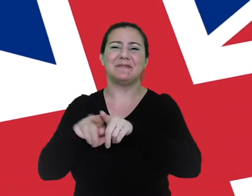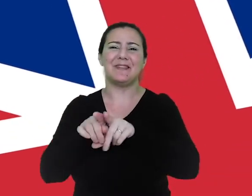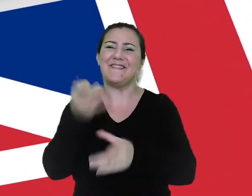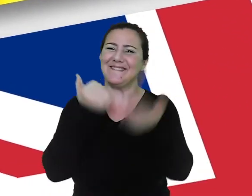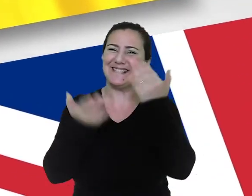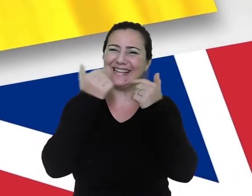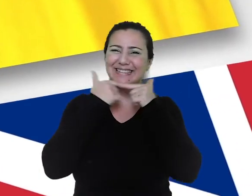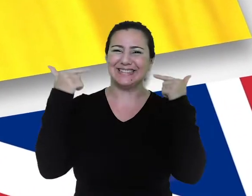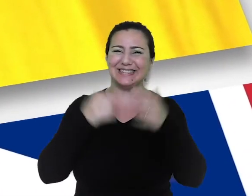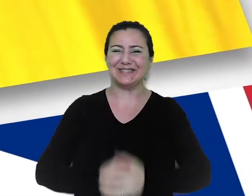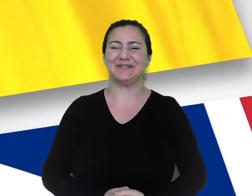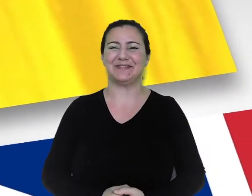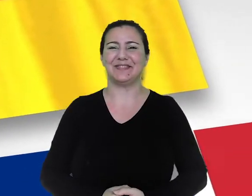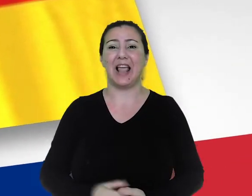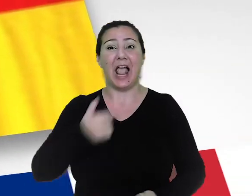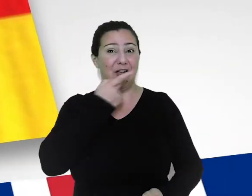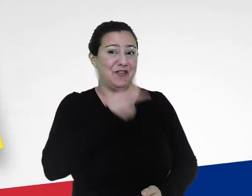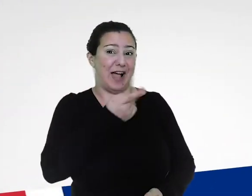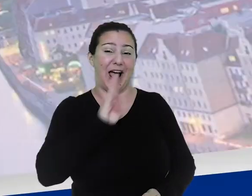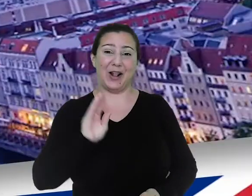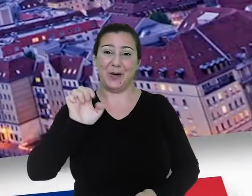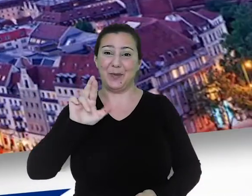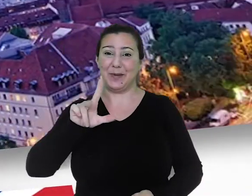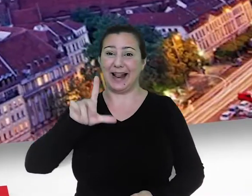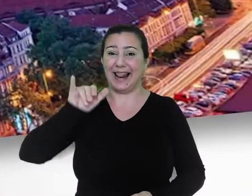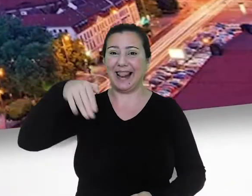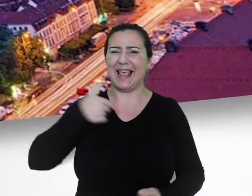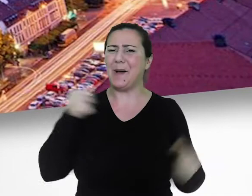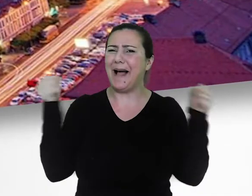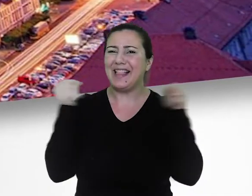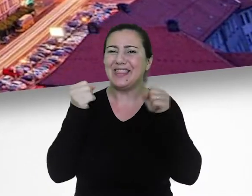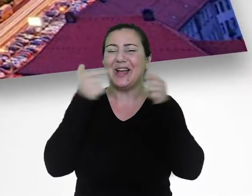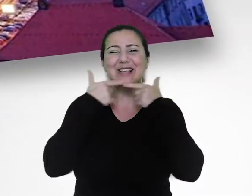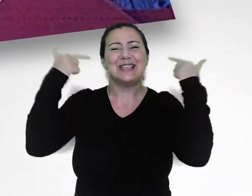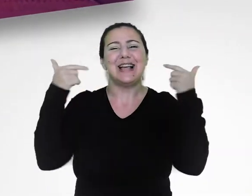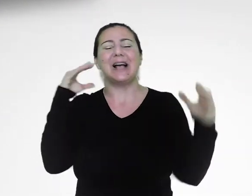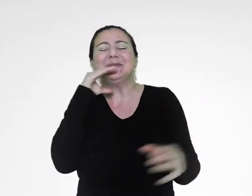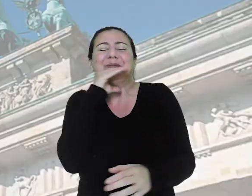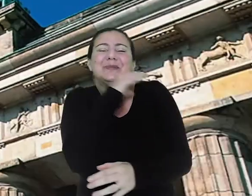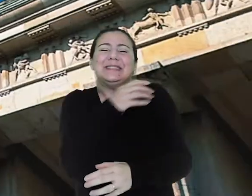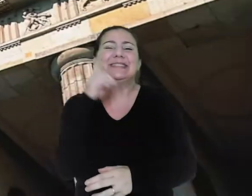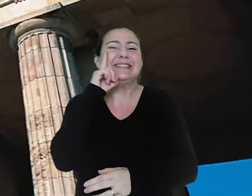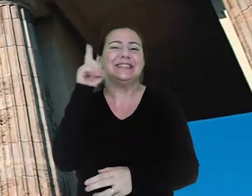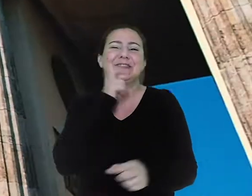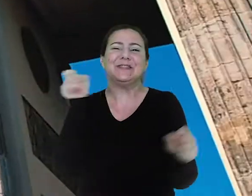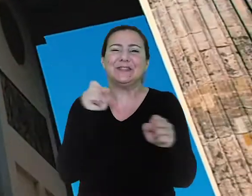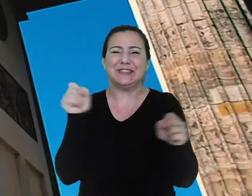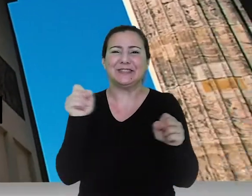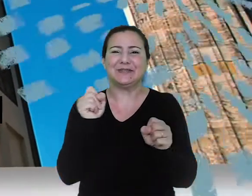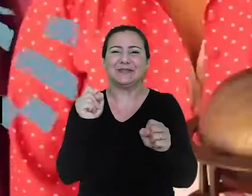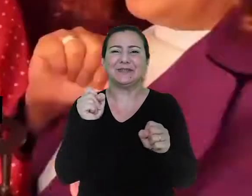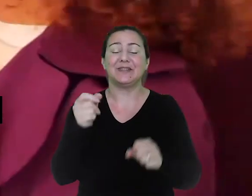vamos ação rei de todos os preço do fone Belém um neste líderes lotion tô em casa tentar